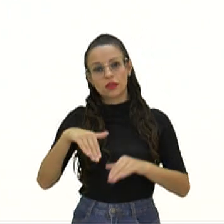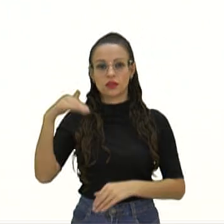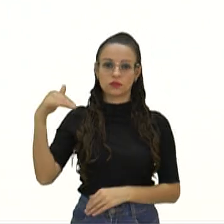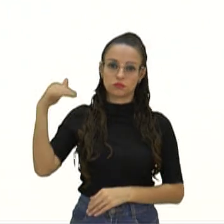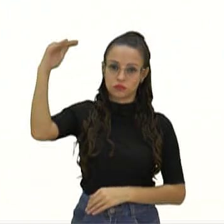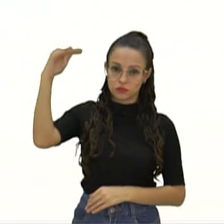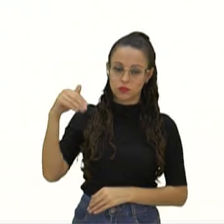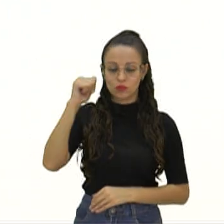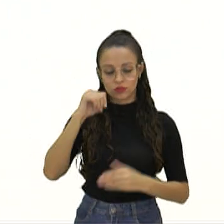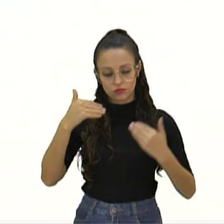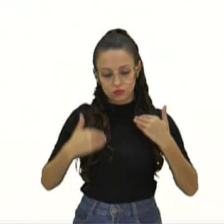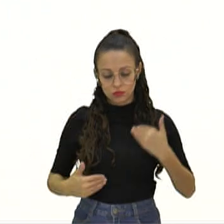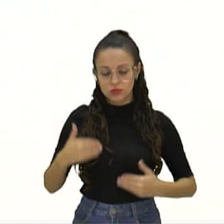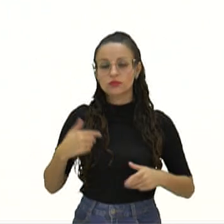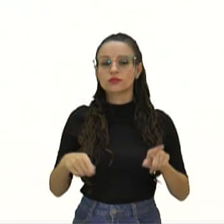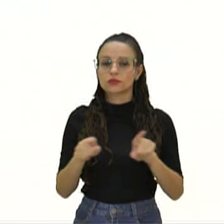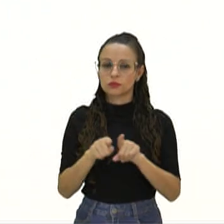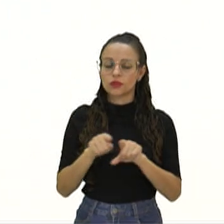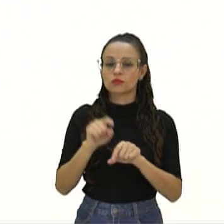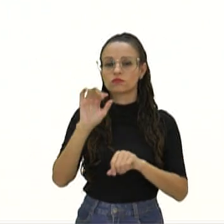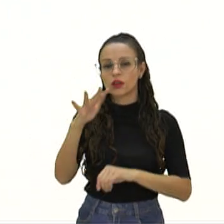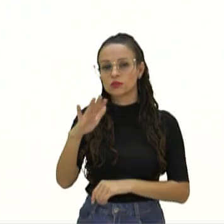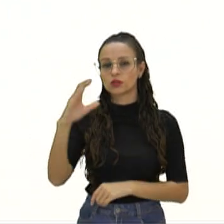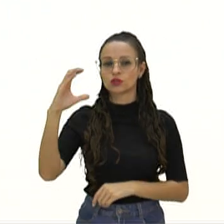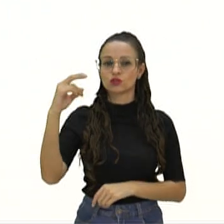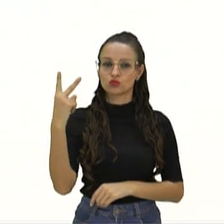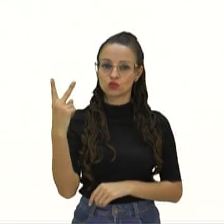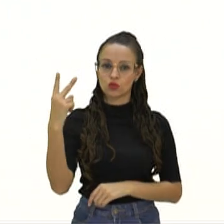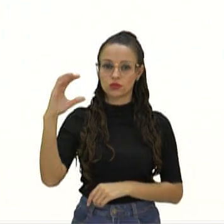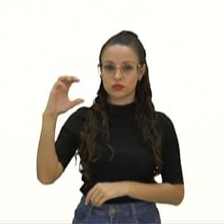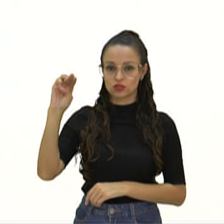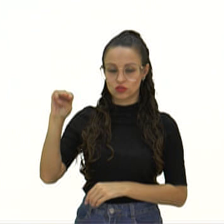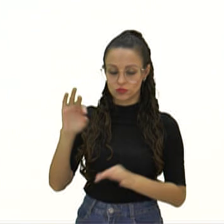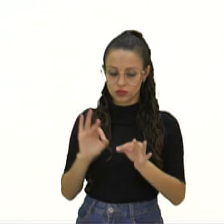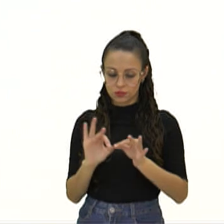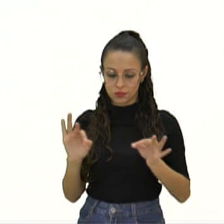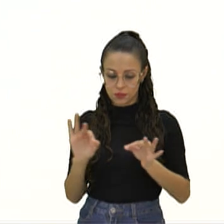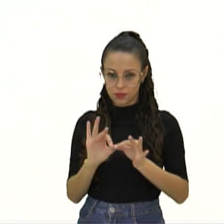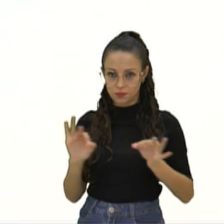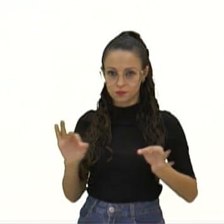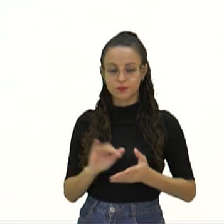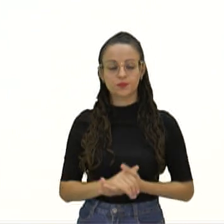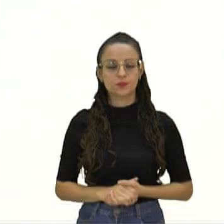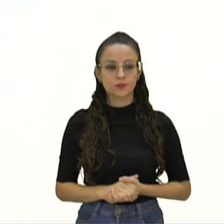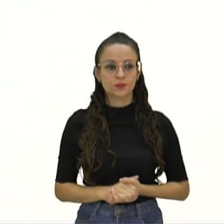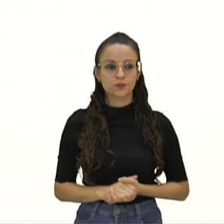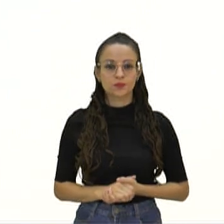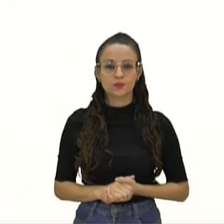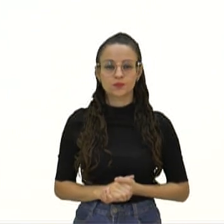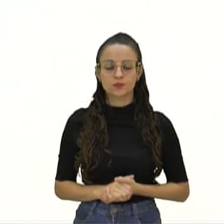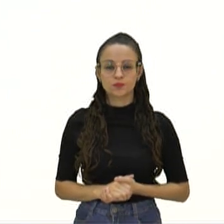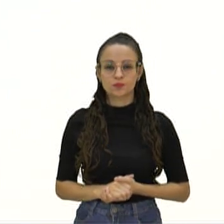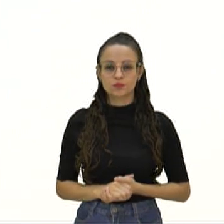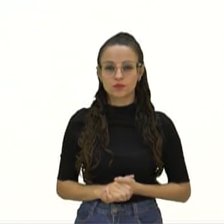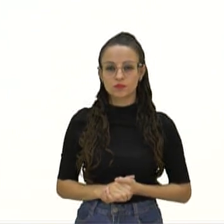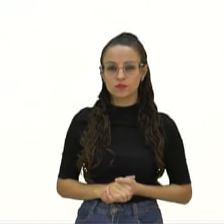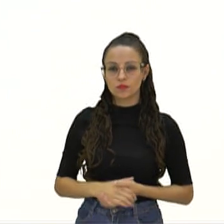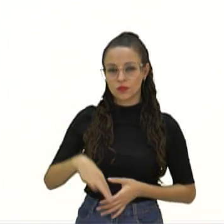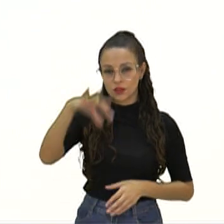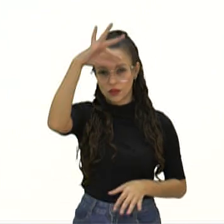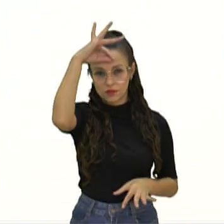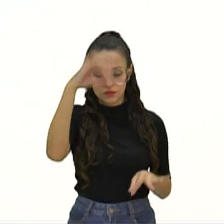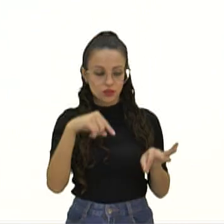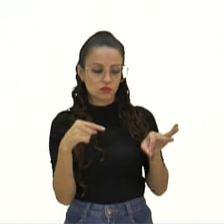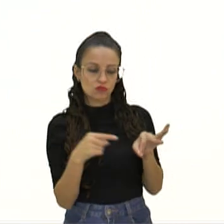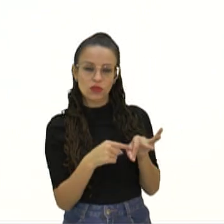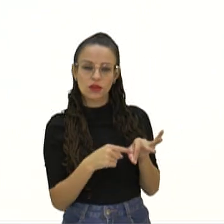né? Conforme o organismo, e mais ou menos 2,5 centímetros de diâmetro, certo? As suas paredes, elas são franjadas, ou